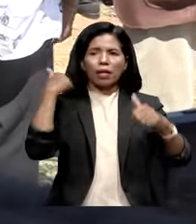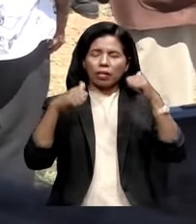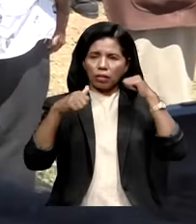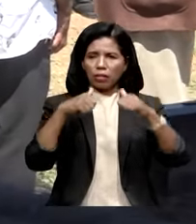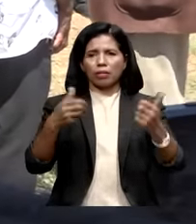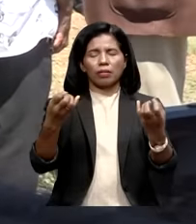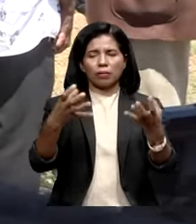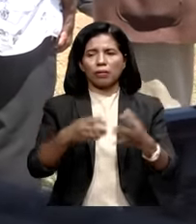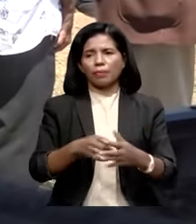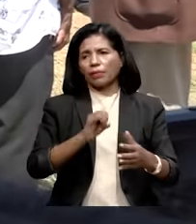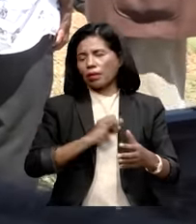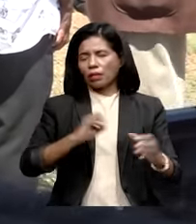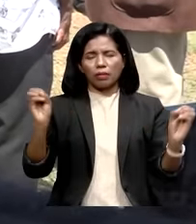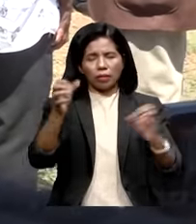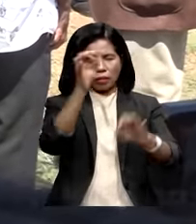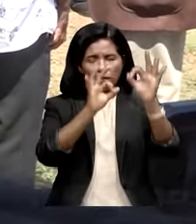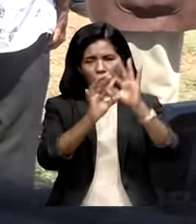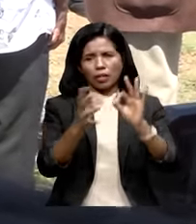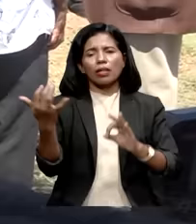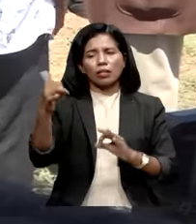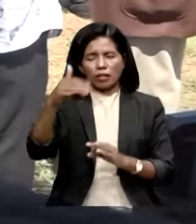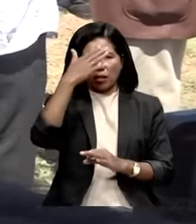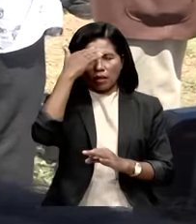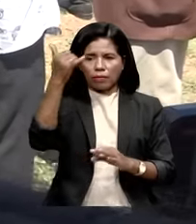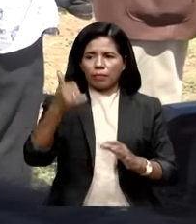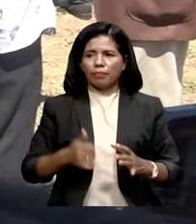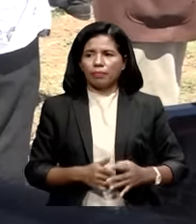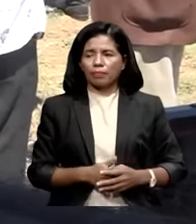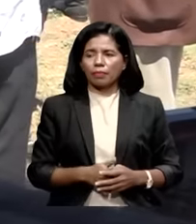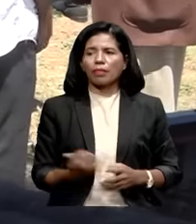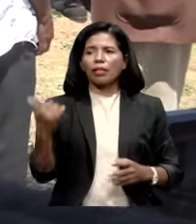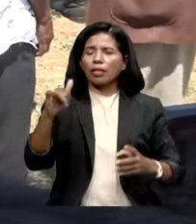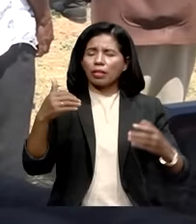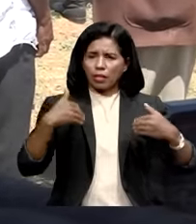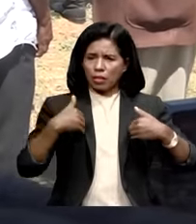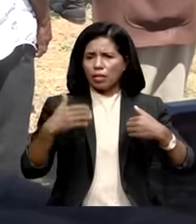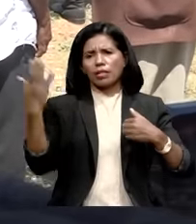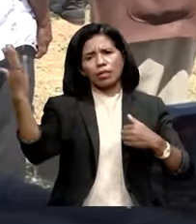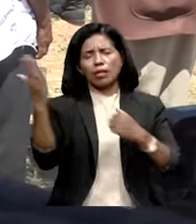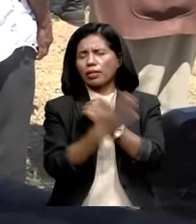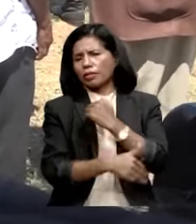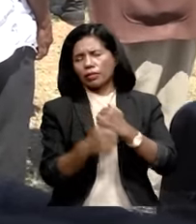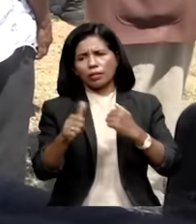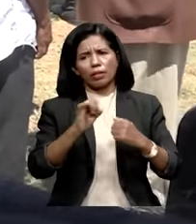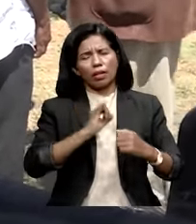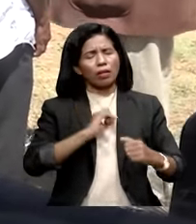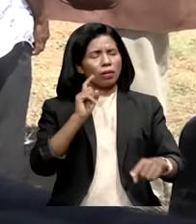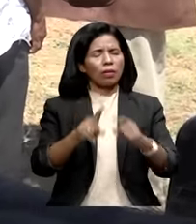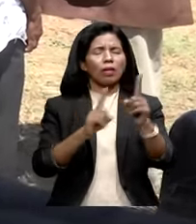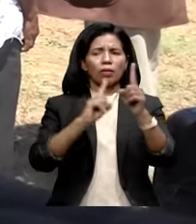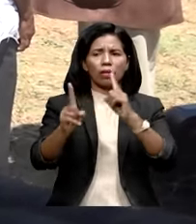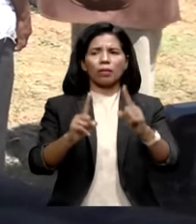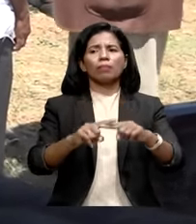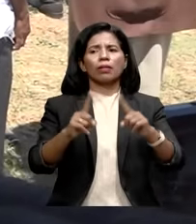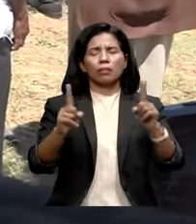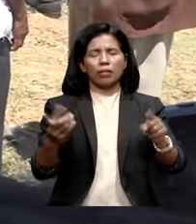atividade. E ao la fia kat sir halu. Sir ia railiu ao la vele colia par. Mas sir